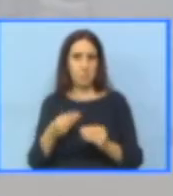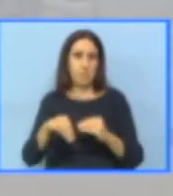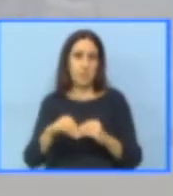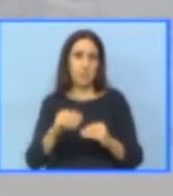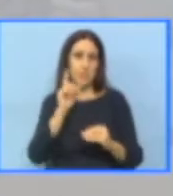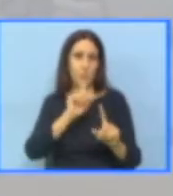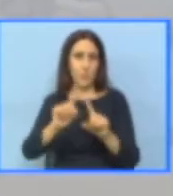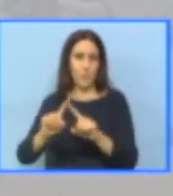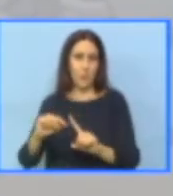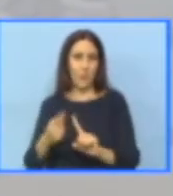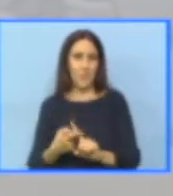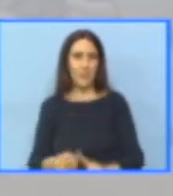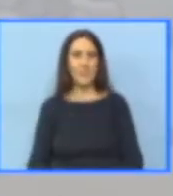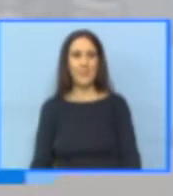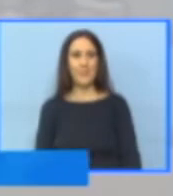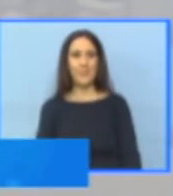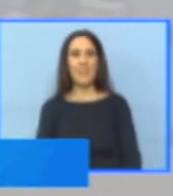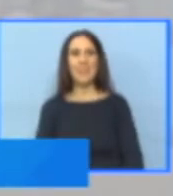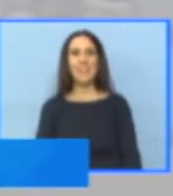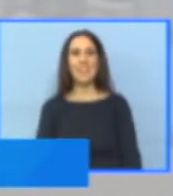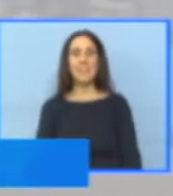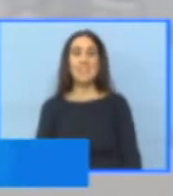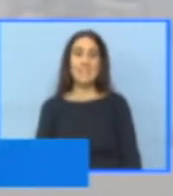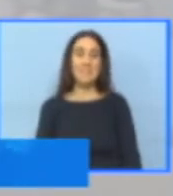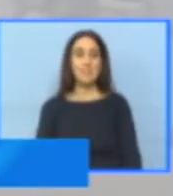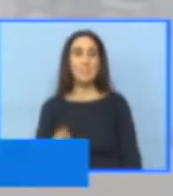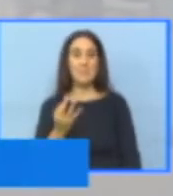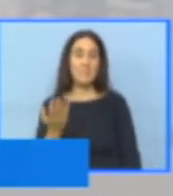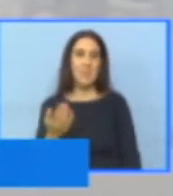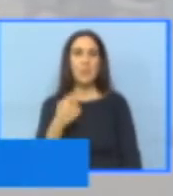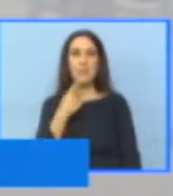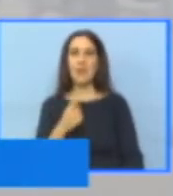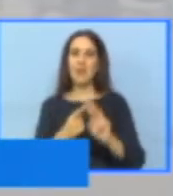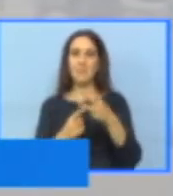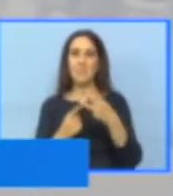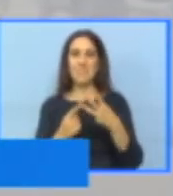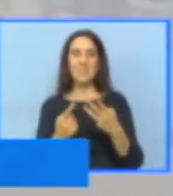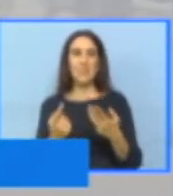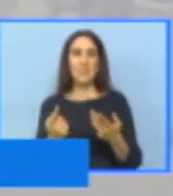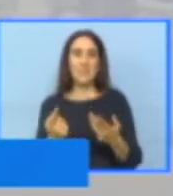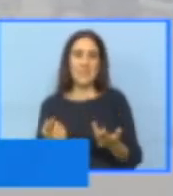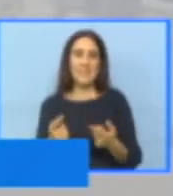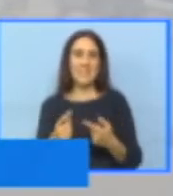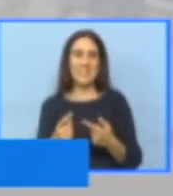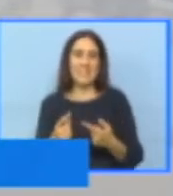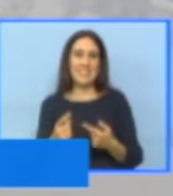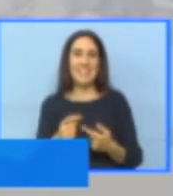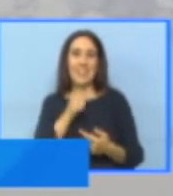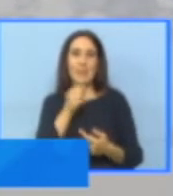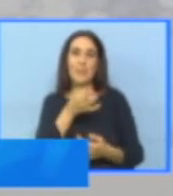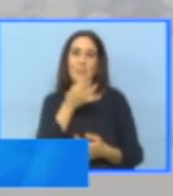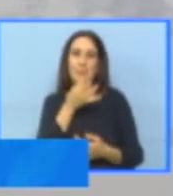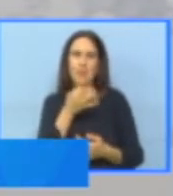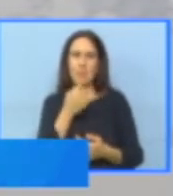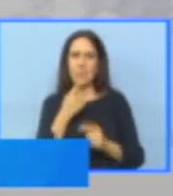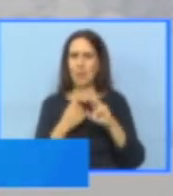os outros dias do ano? Pois é. Eu diria 3 coisas, como tantos outros que, quando querem falar,